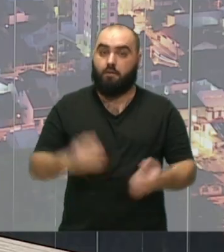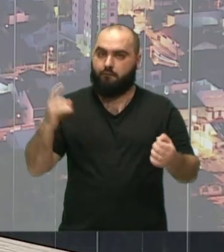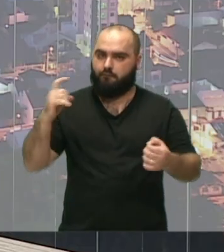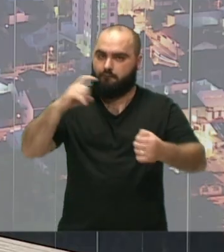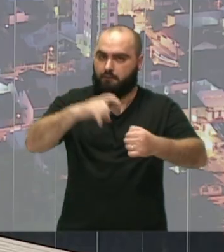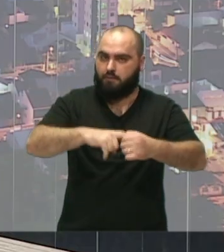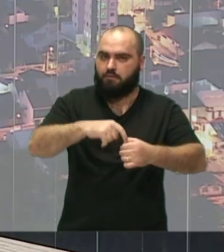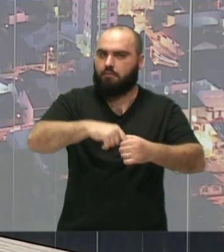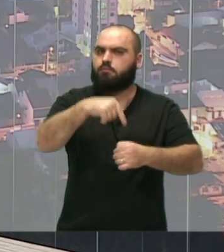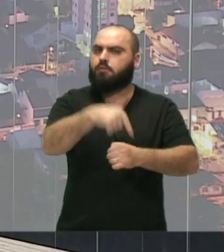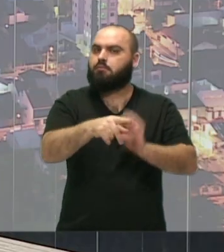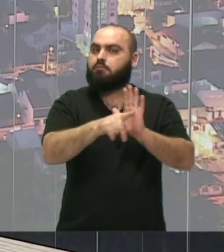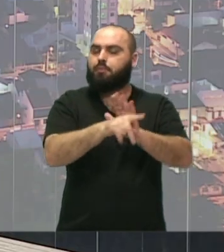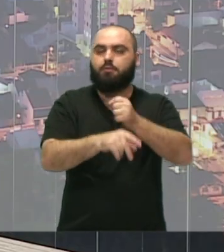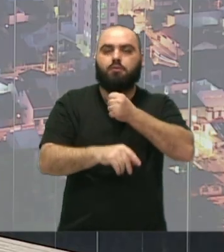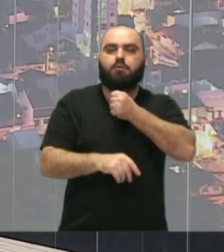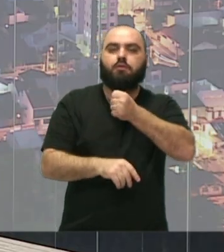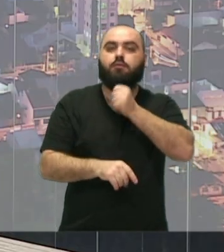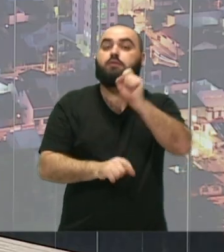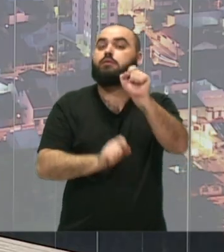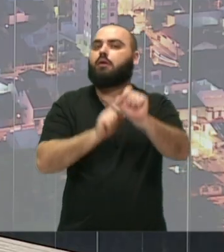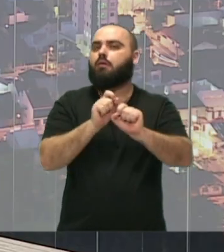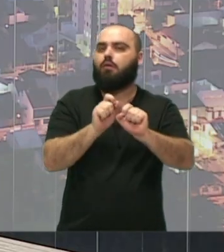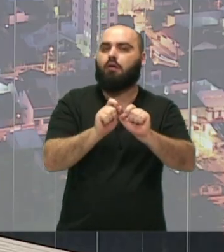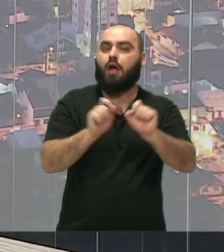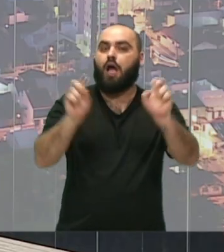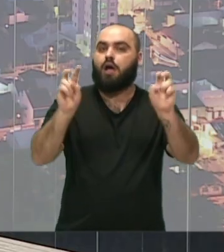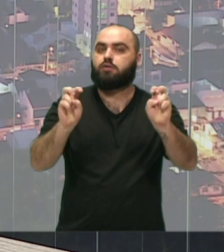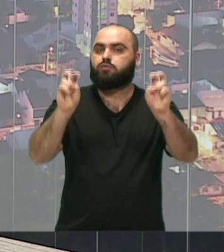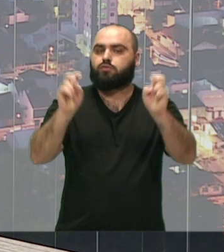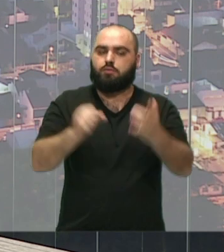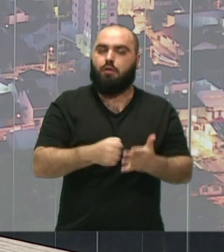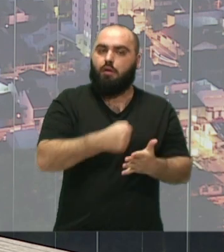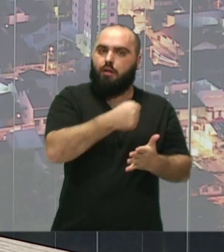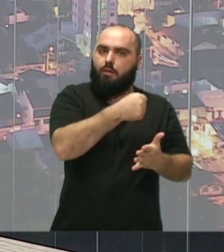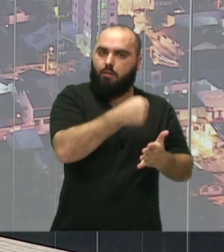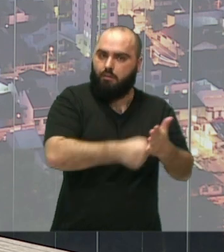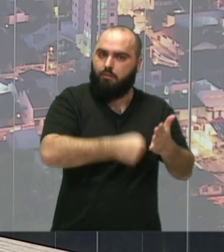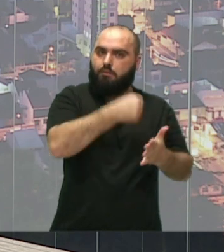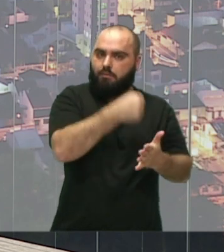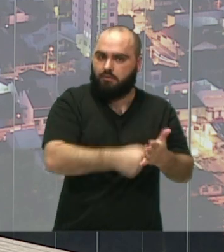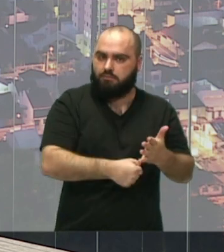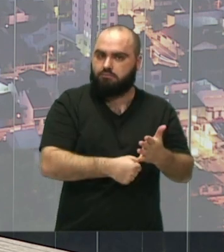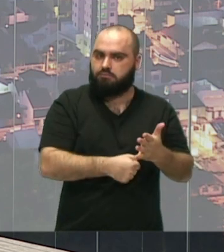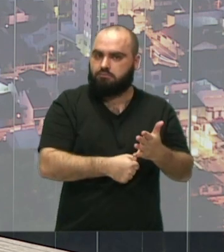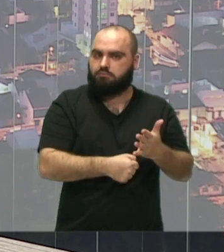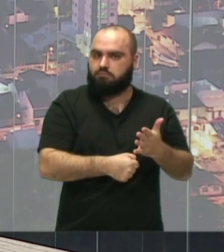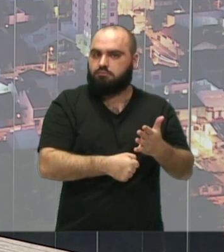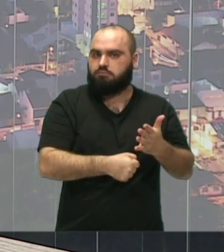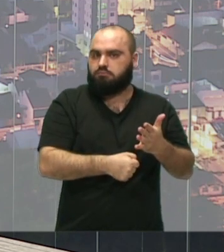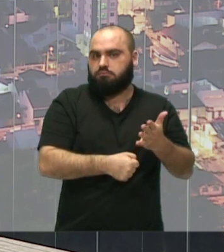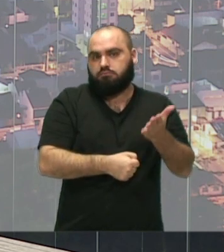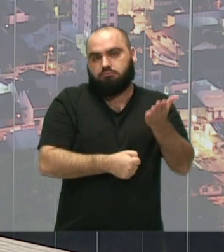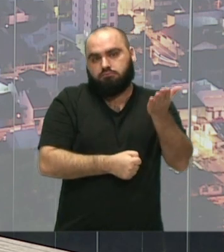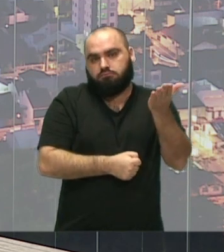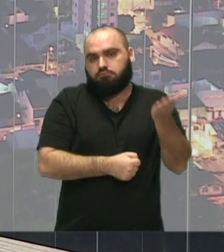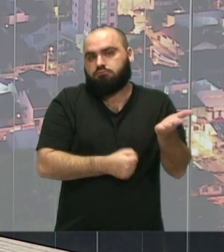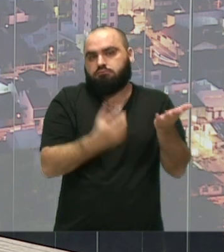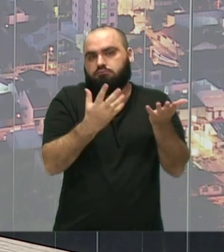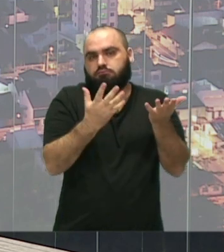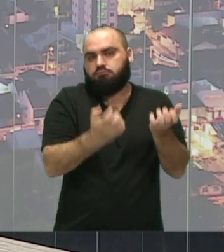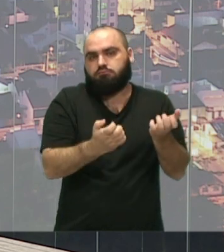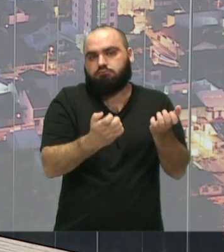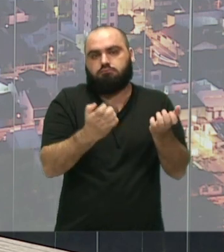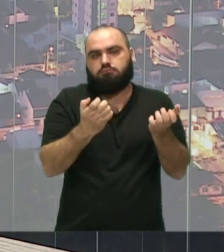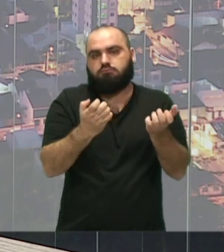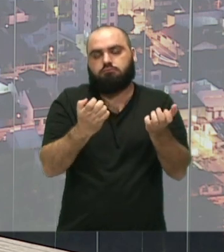Voltamos aqui no Câmara Aberta, que hoje fala sobre a luta, né, por